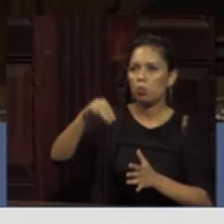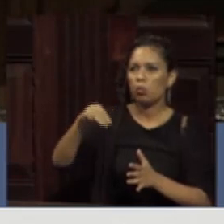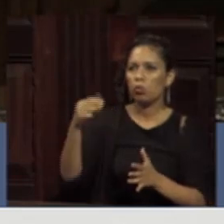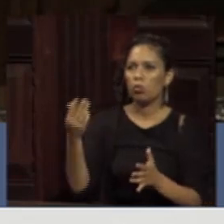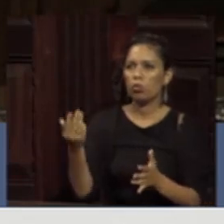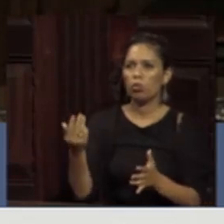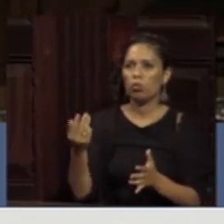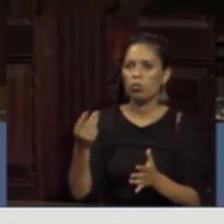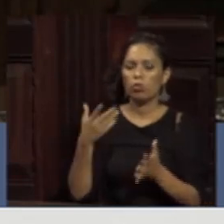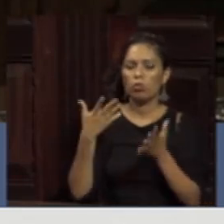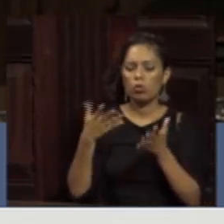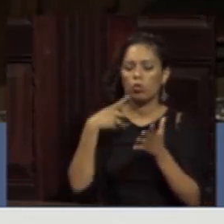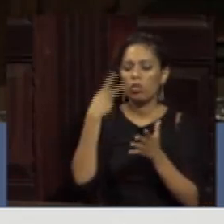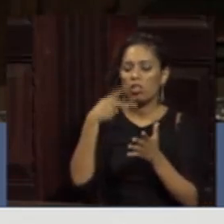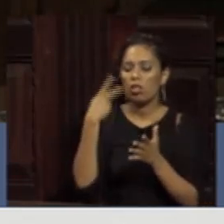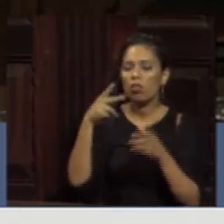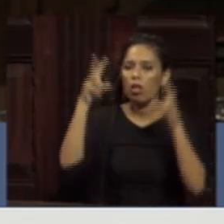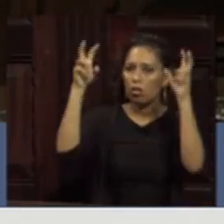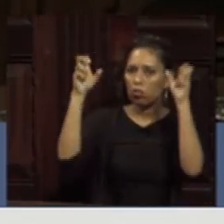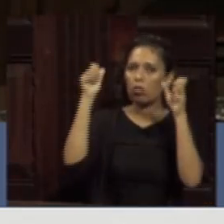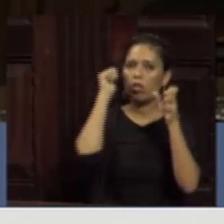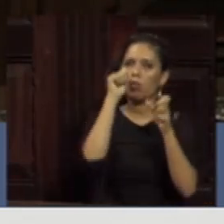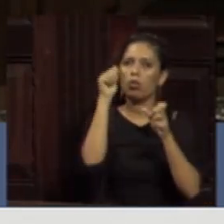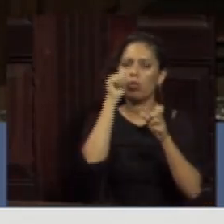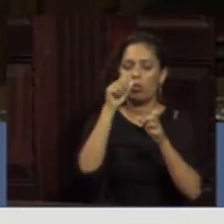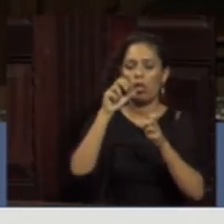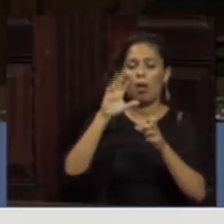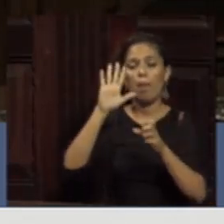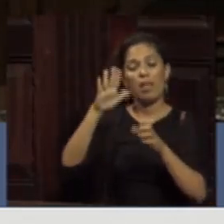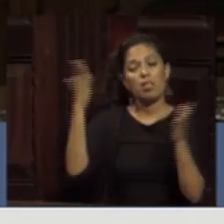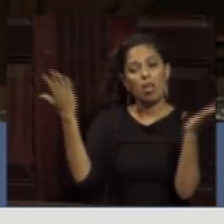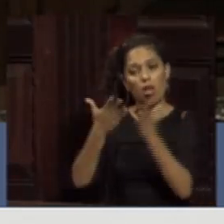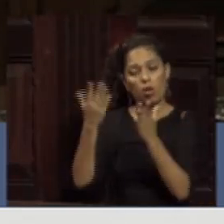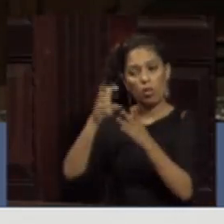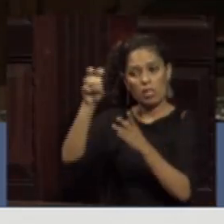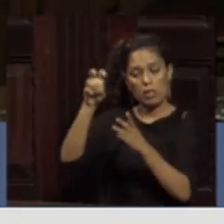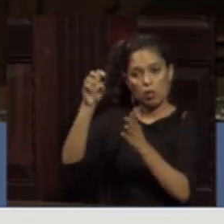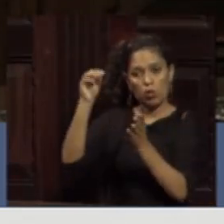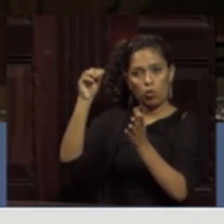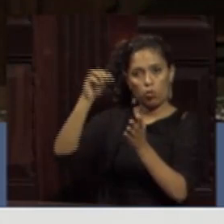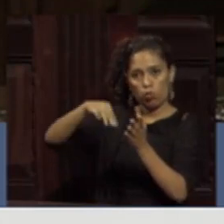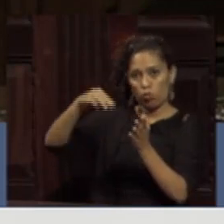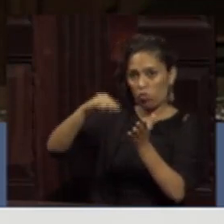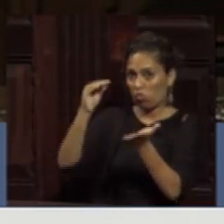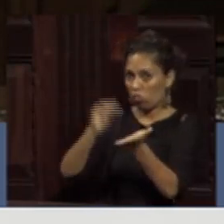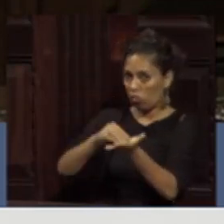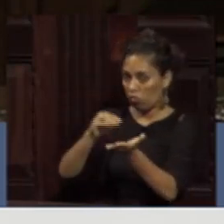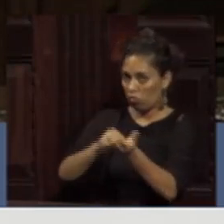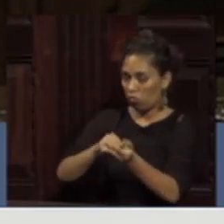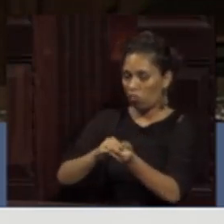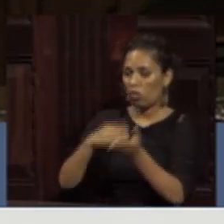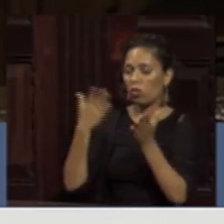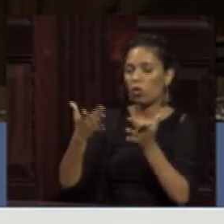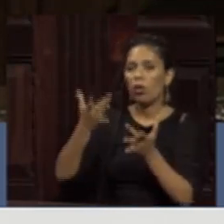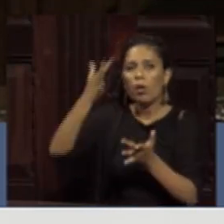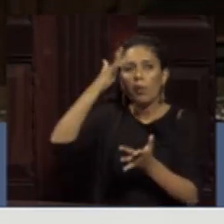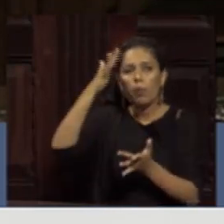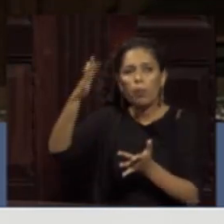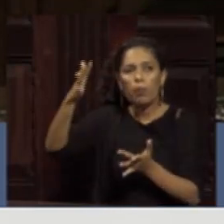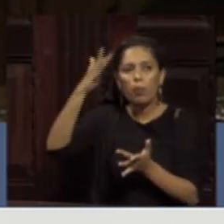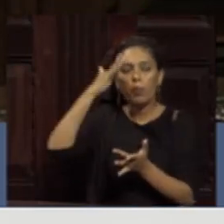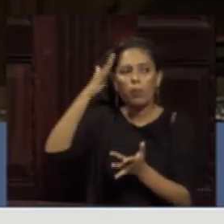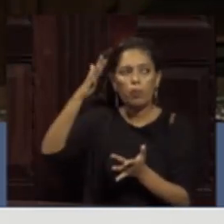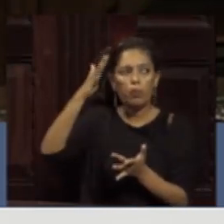falar sobre esse tema. Mas nos outros 5, eu queria fazer uma reflexão com os